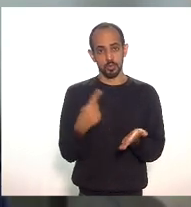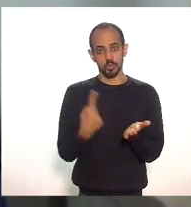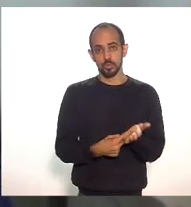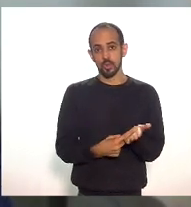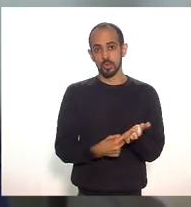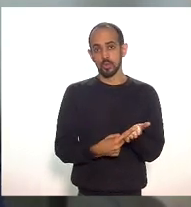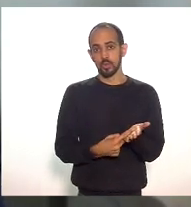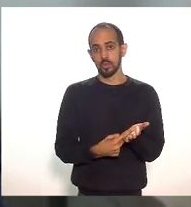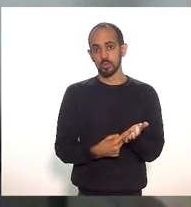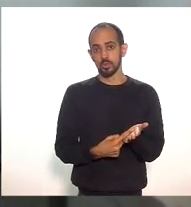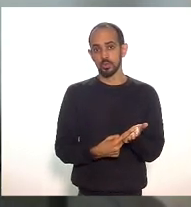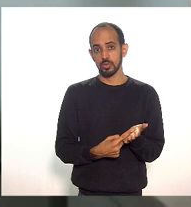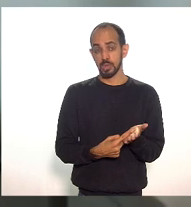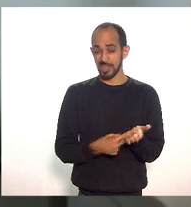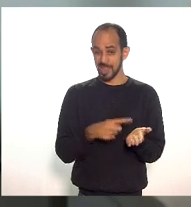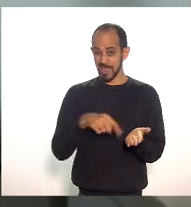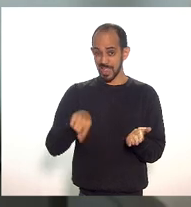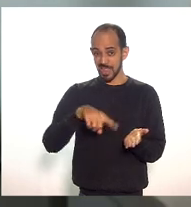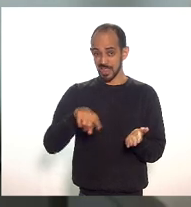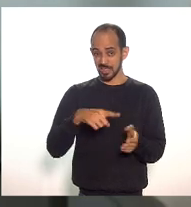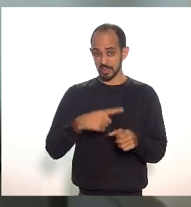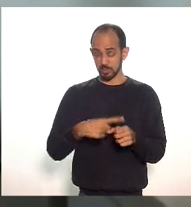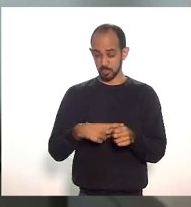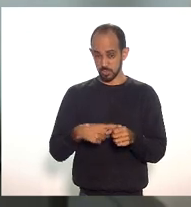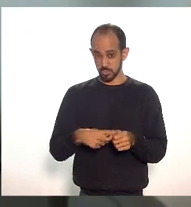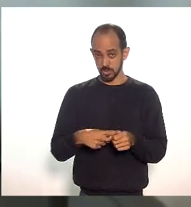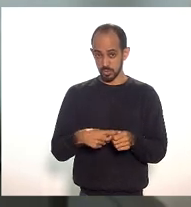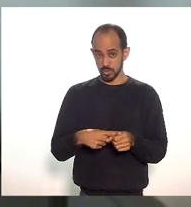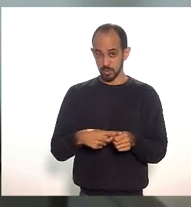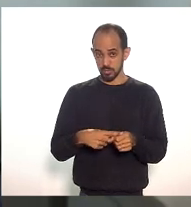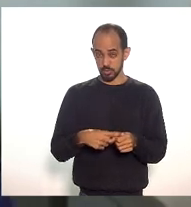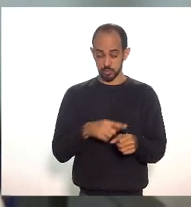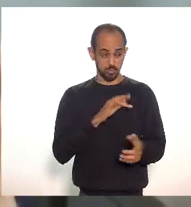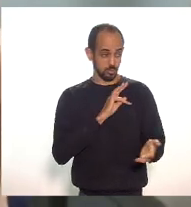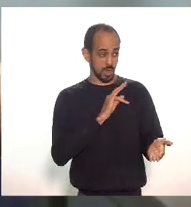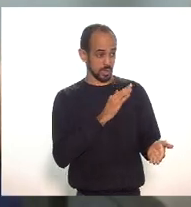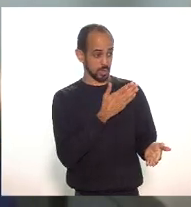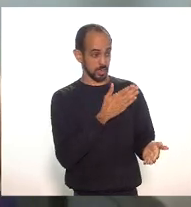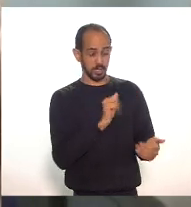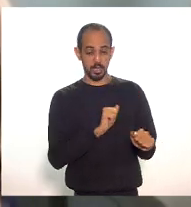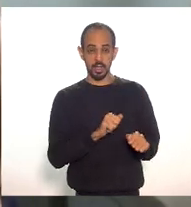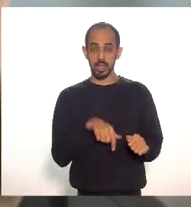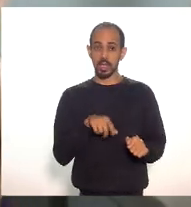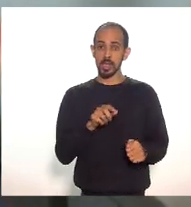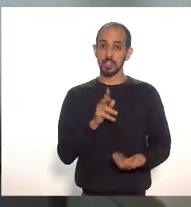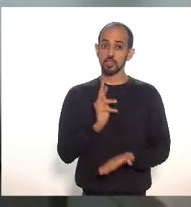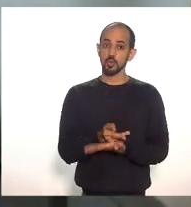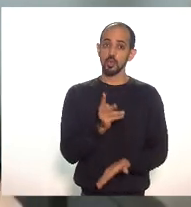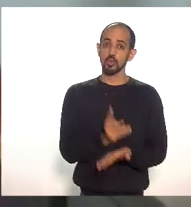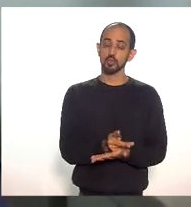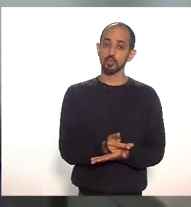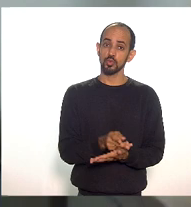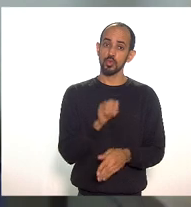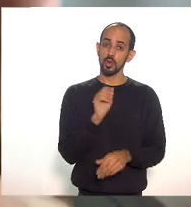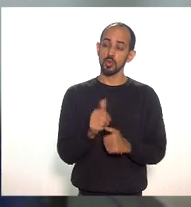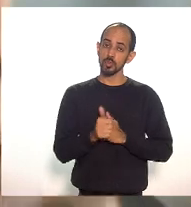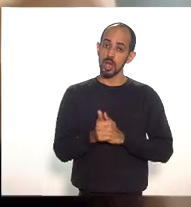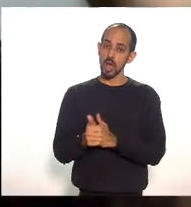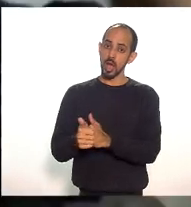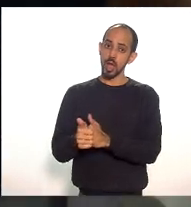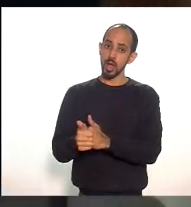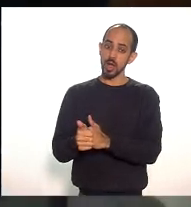de adesão esses pequenos municípios deputada Martha Rocha era mordidos pela Cedae com